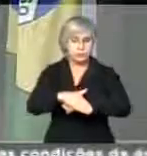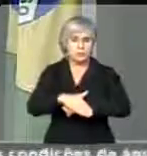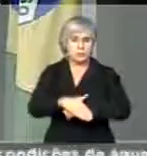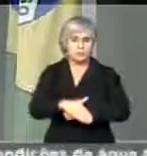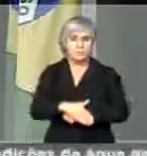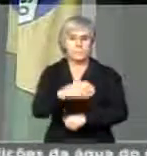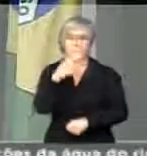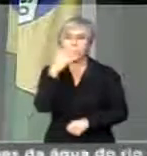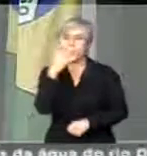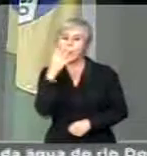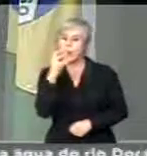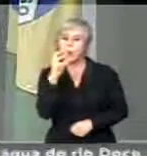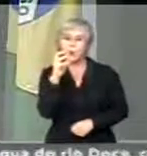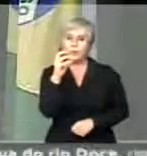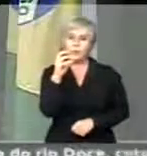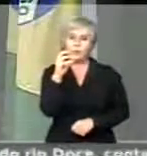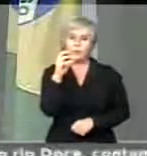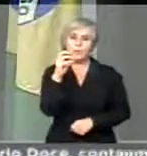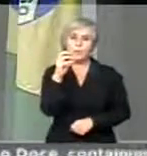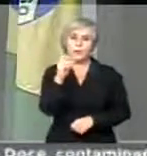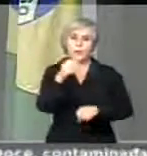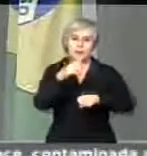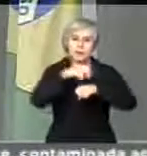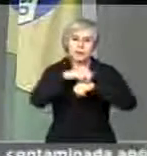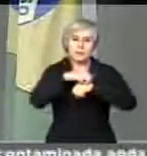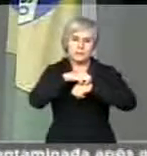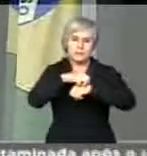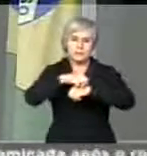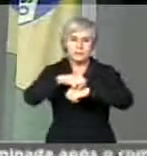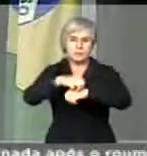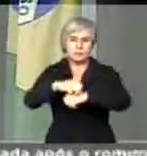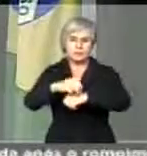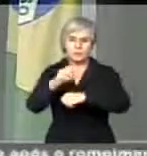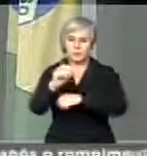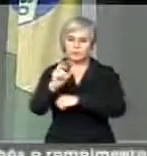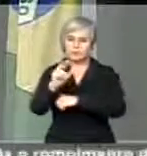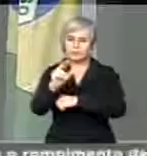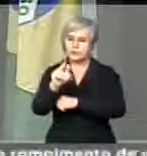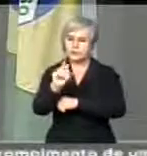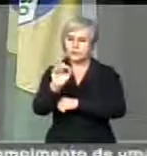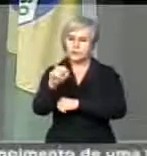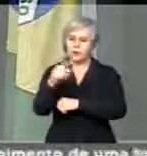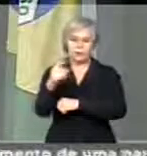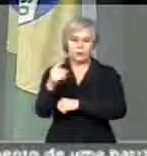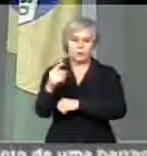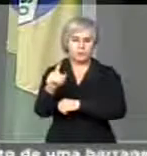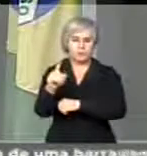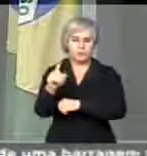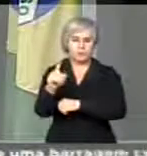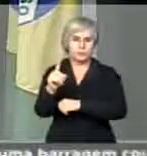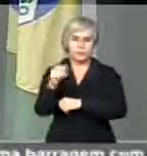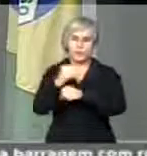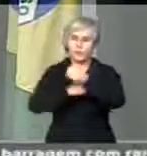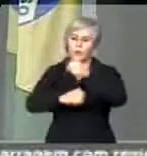40 transportes de órgãos públicos, de órgãos foram transportados no ano passado,